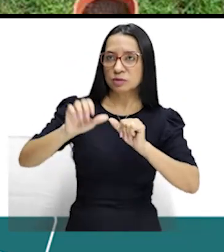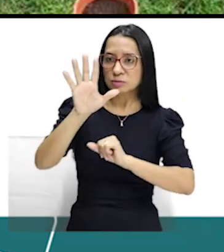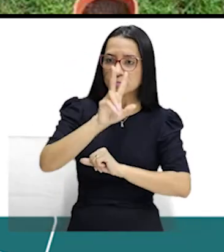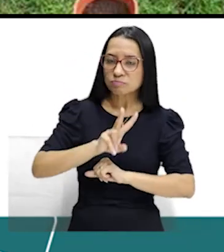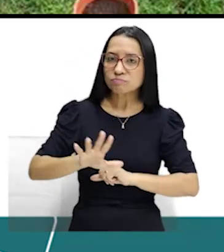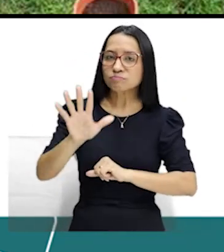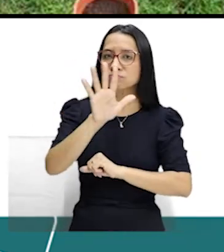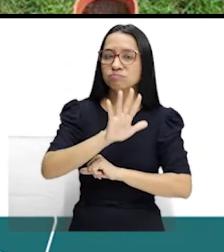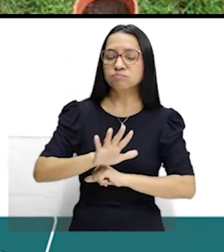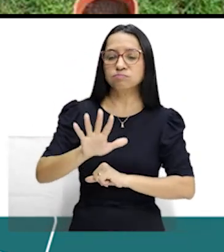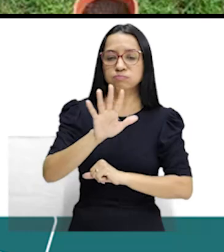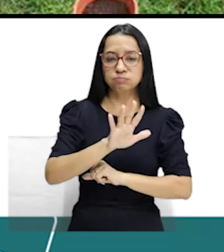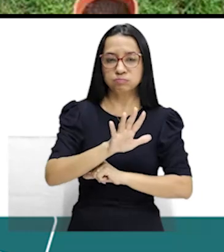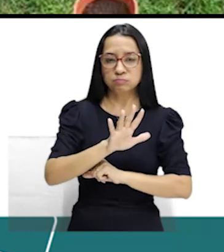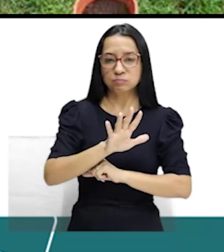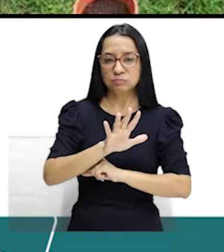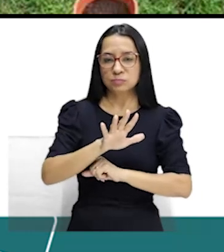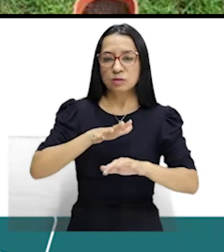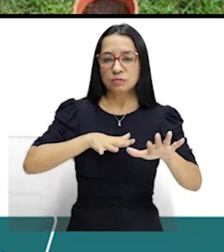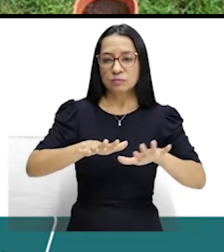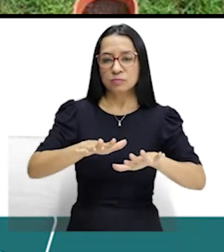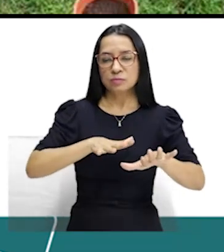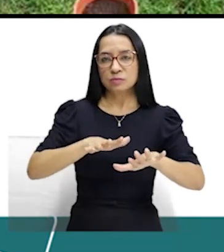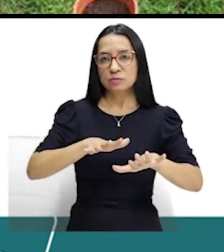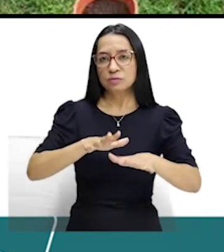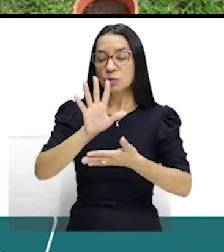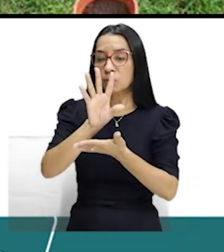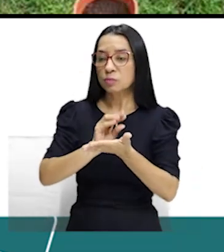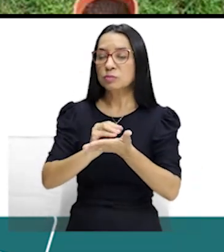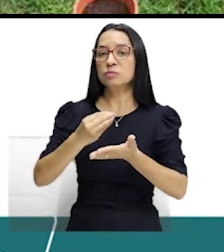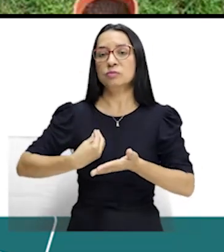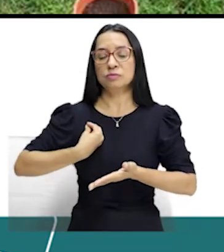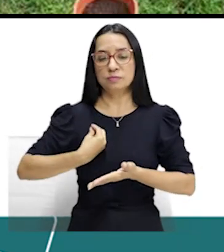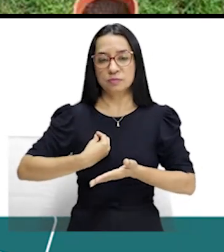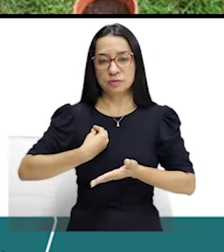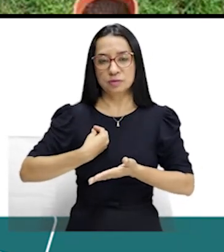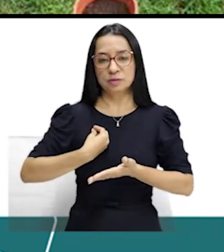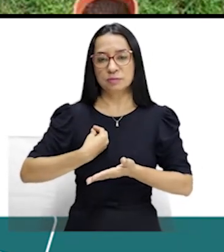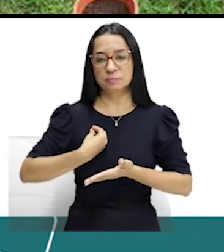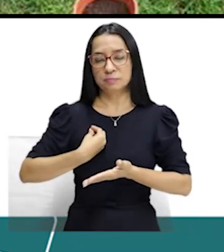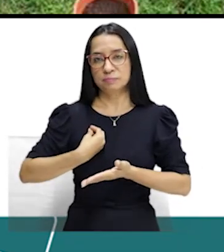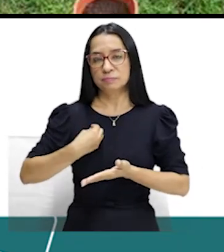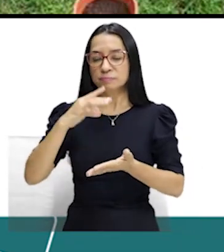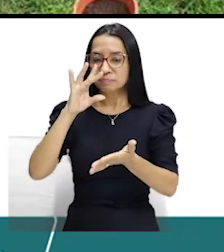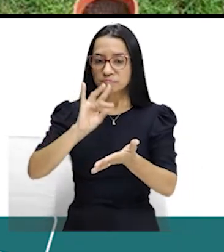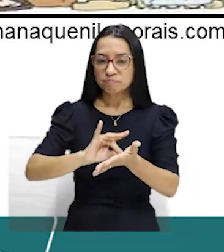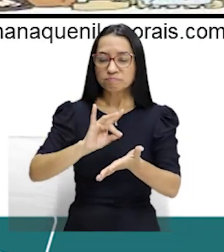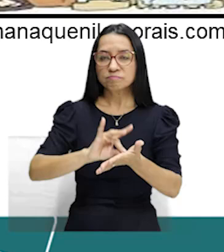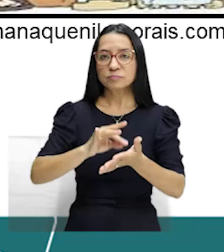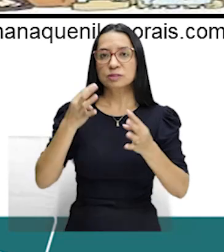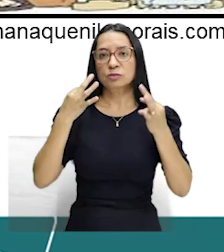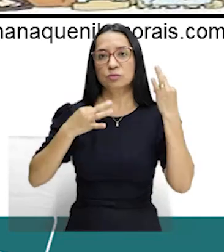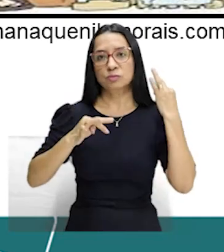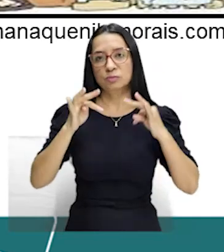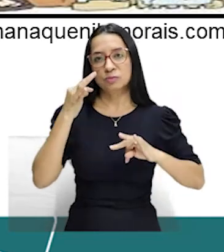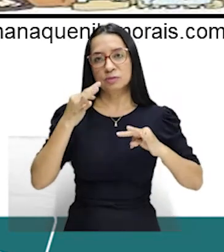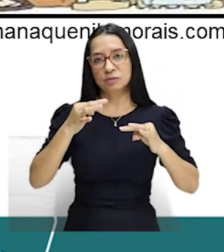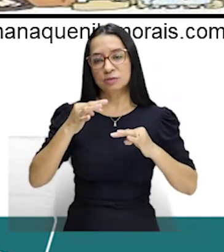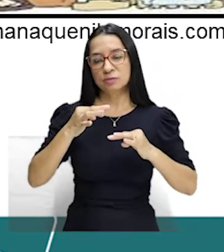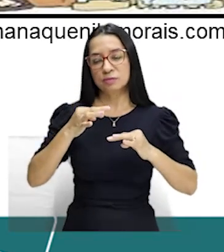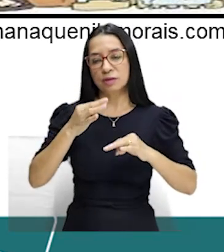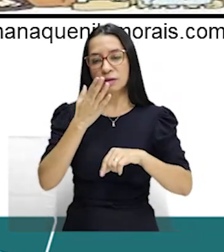paisagem, ritmo e estilo de vida. Certamente o turismo é a atividade que mais